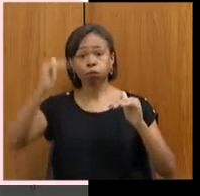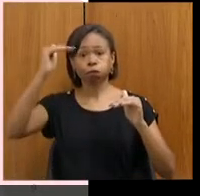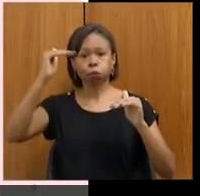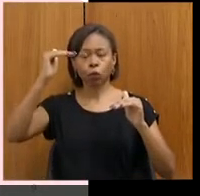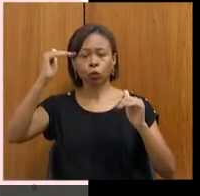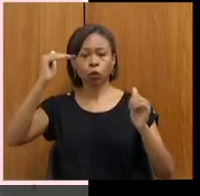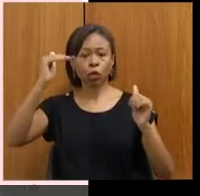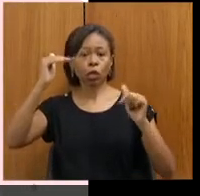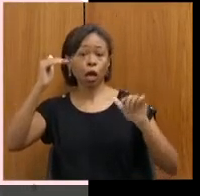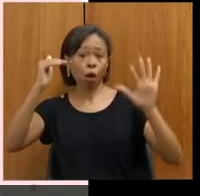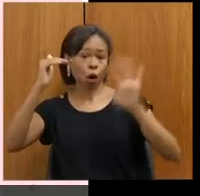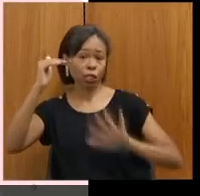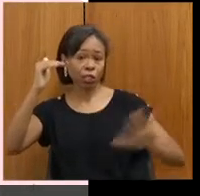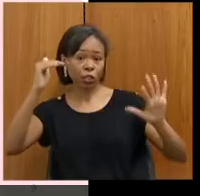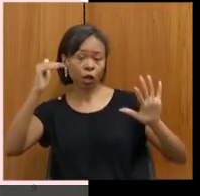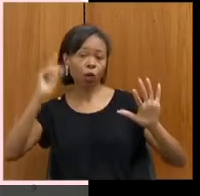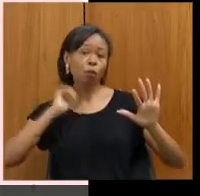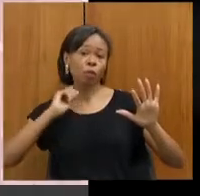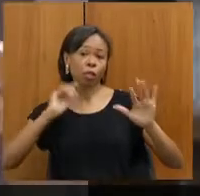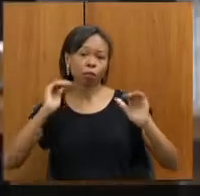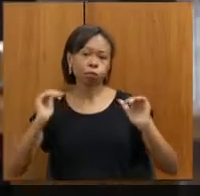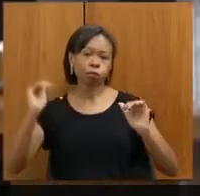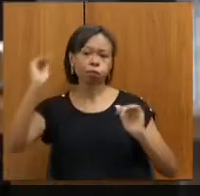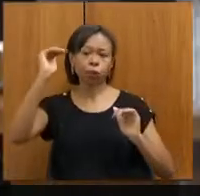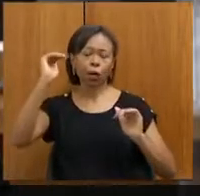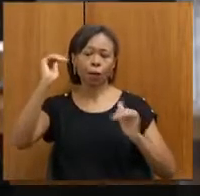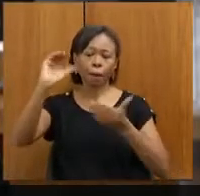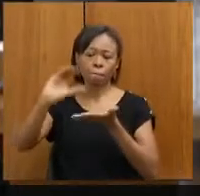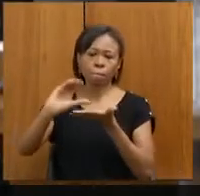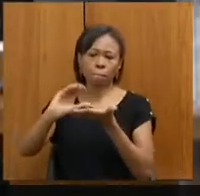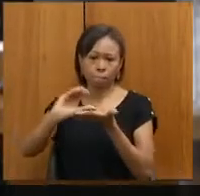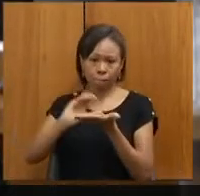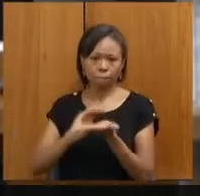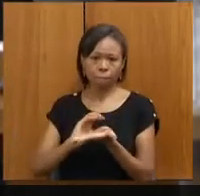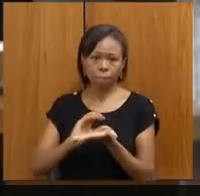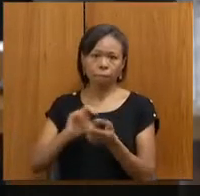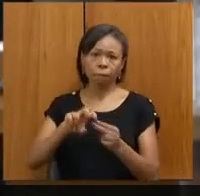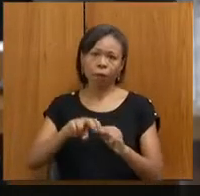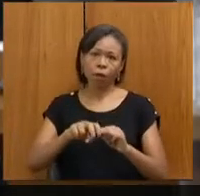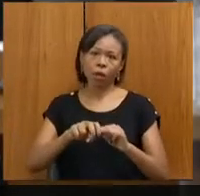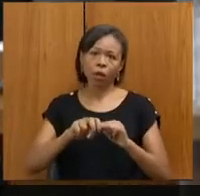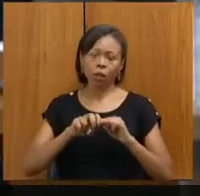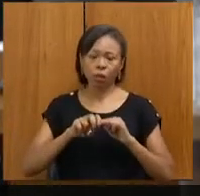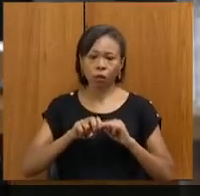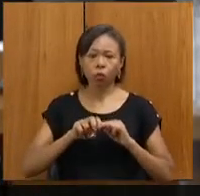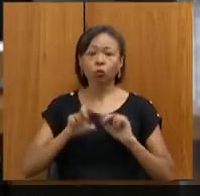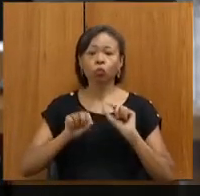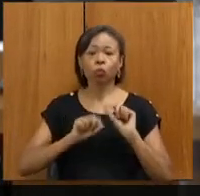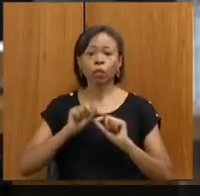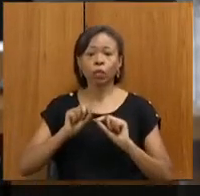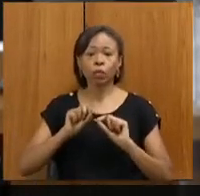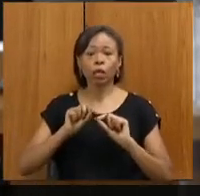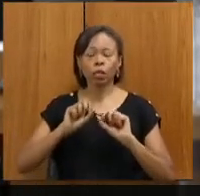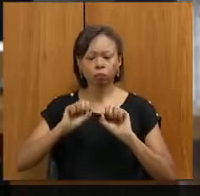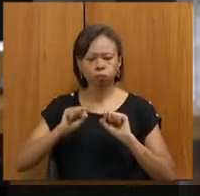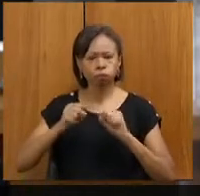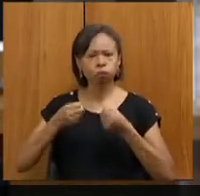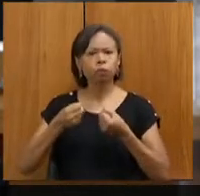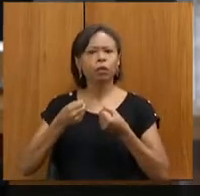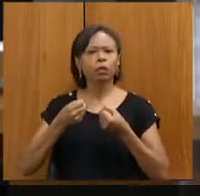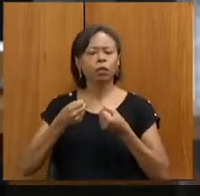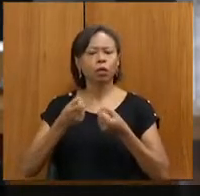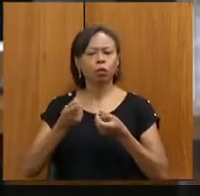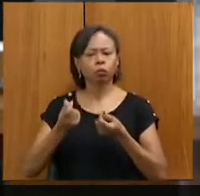então vem se destacando em termos de melhora de arrecadação Lembrando que isso se deve a recuperação Econômica